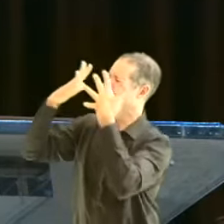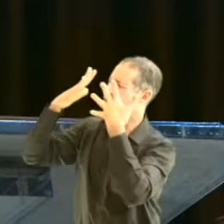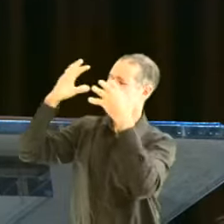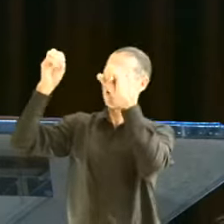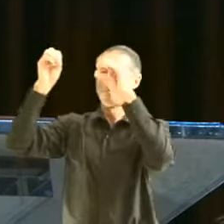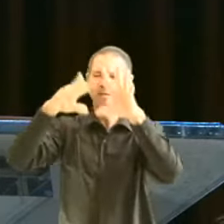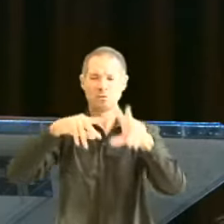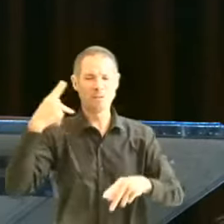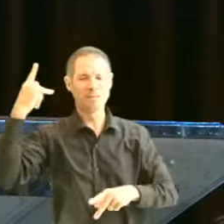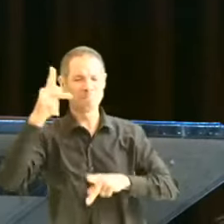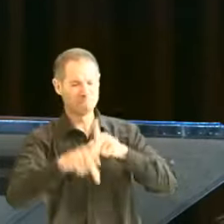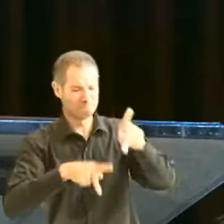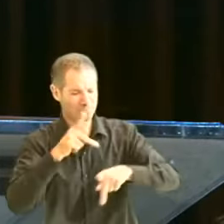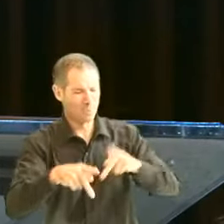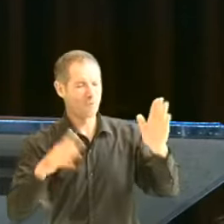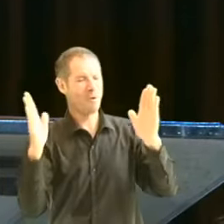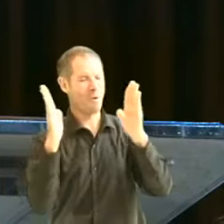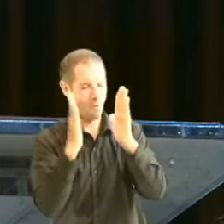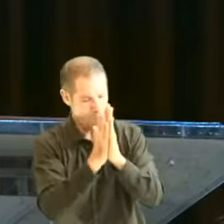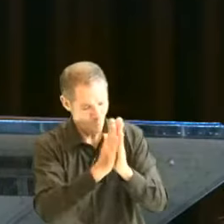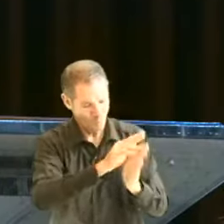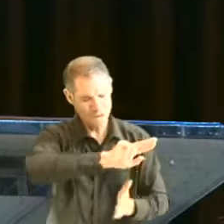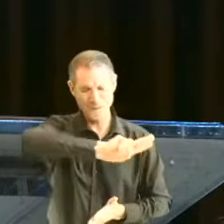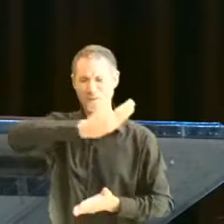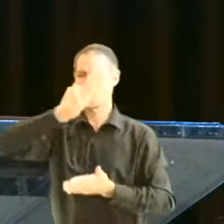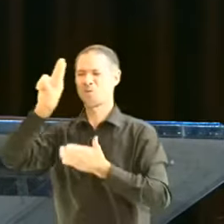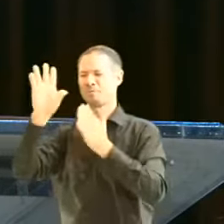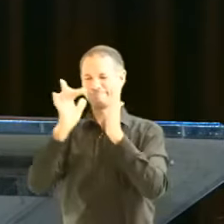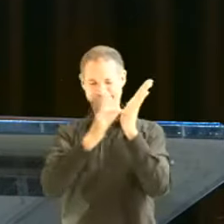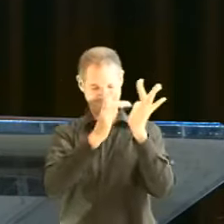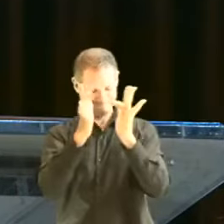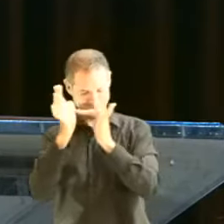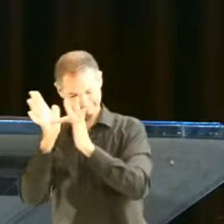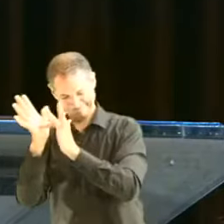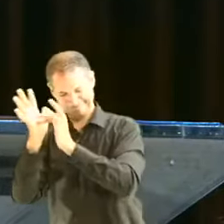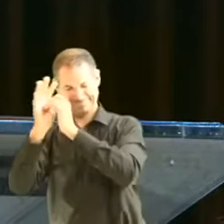povo. É aquilo que eu oro em nome de Jesus. Amém.